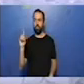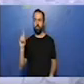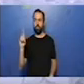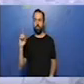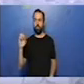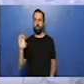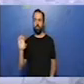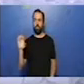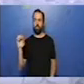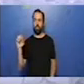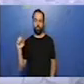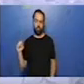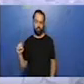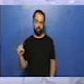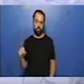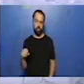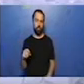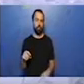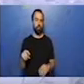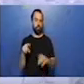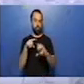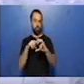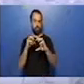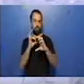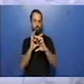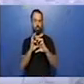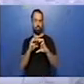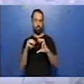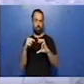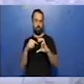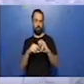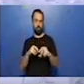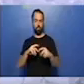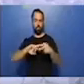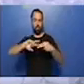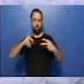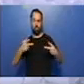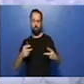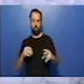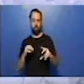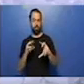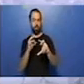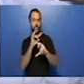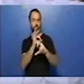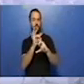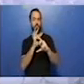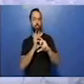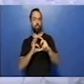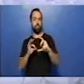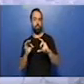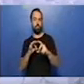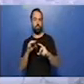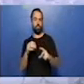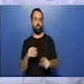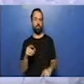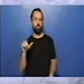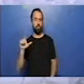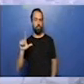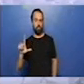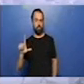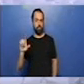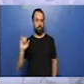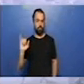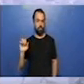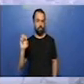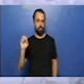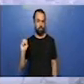O núcleo dela, dentro do núcleo tem um material genético, e tem algumas organelas, os lisossomos. Lisossomos é um saquinho